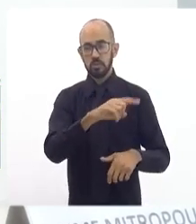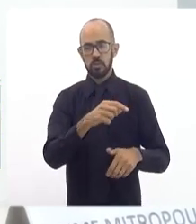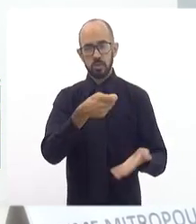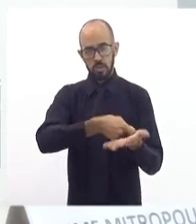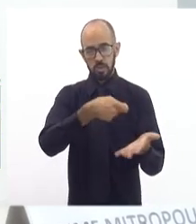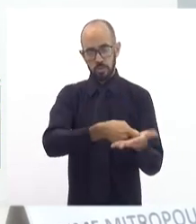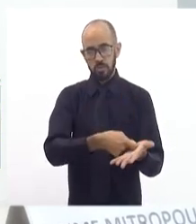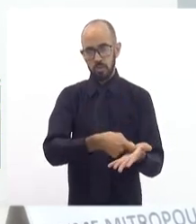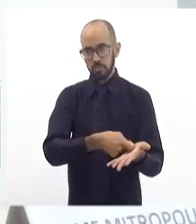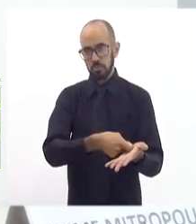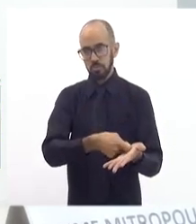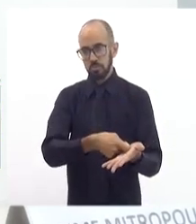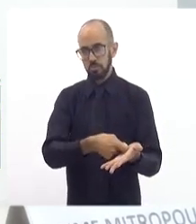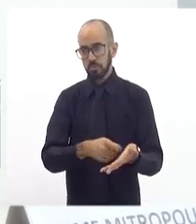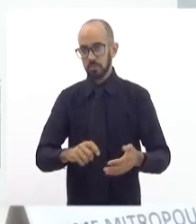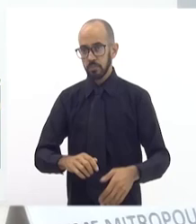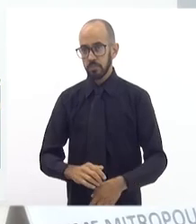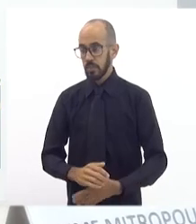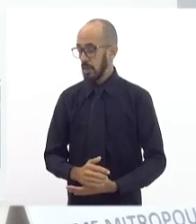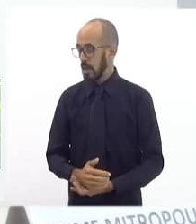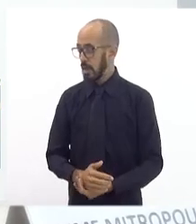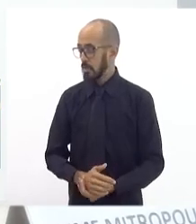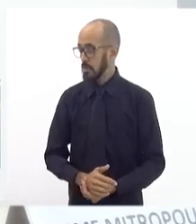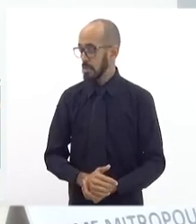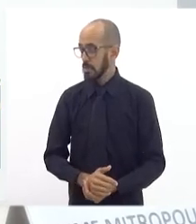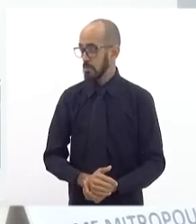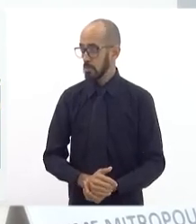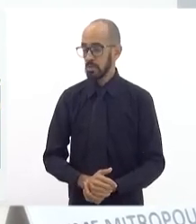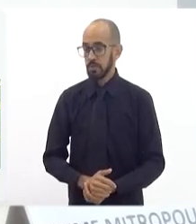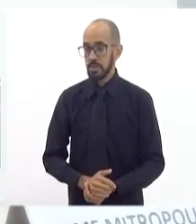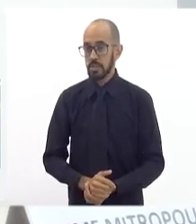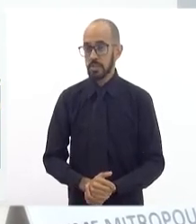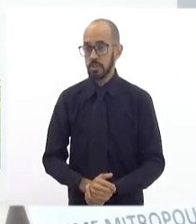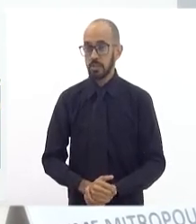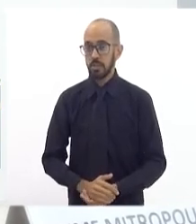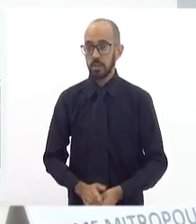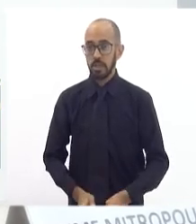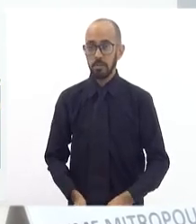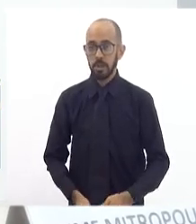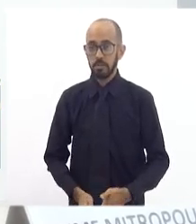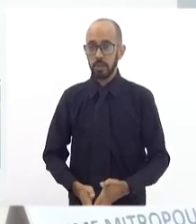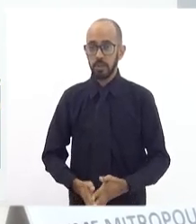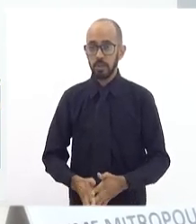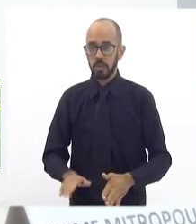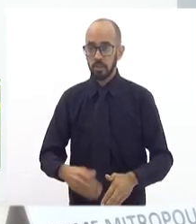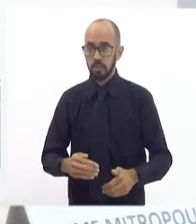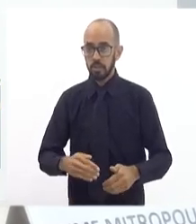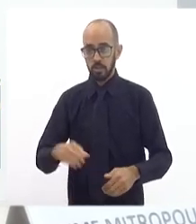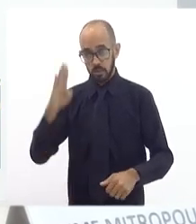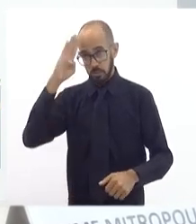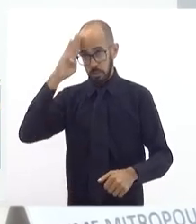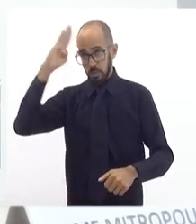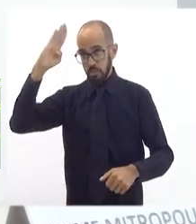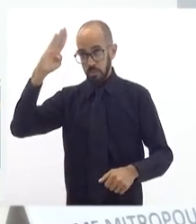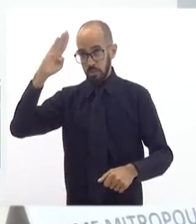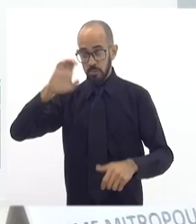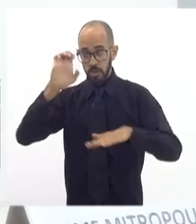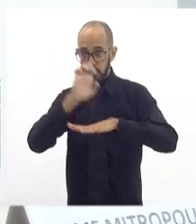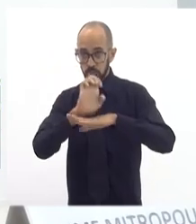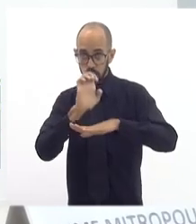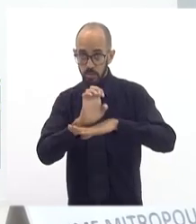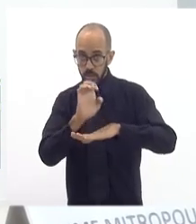exigida vindo de cima para baixo é uma obra que é prioridade para o